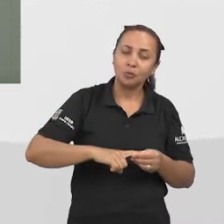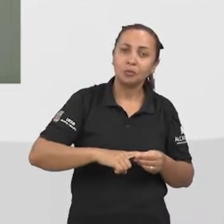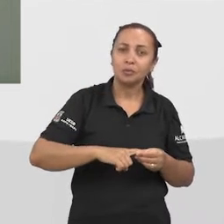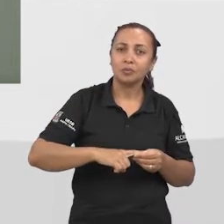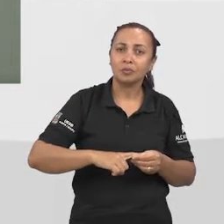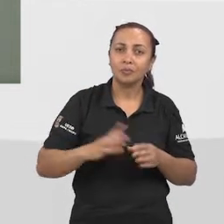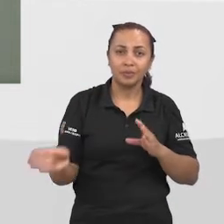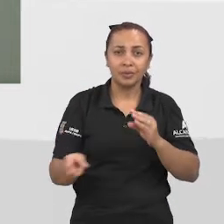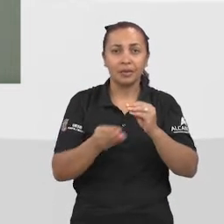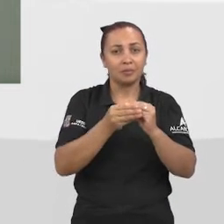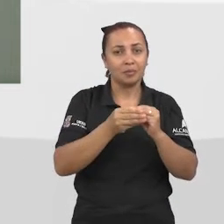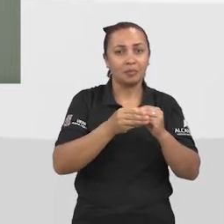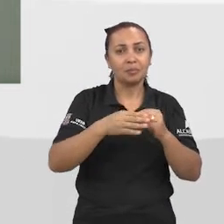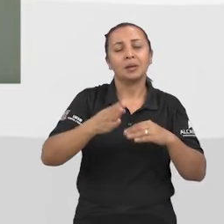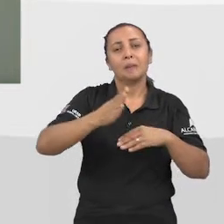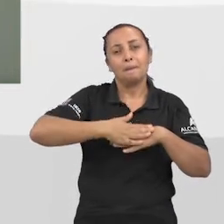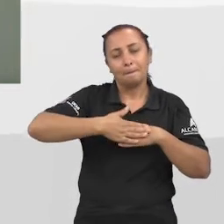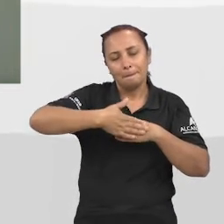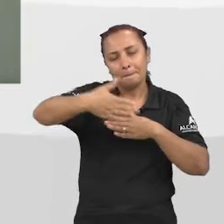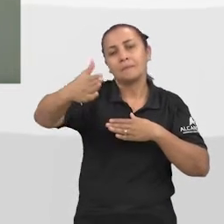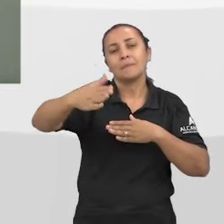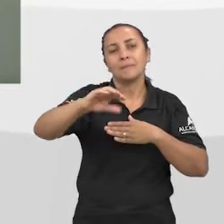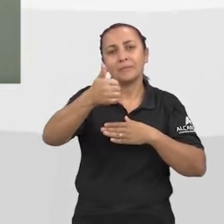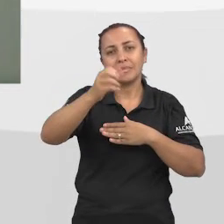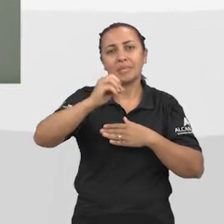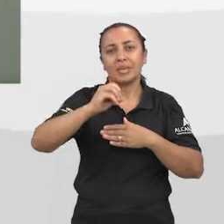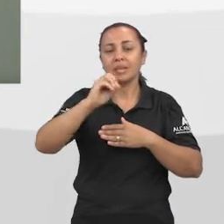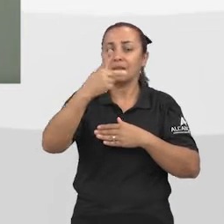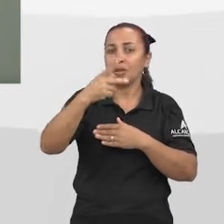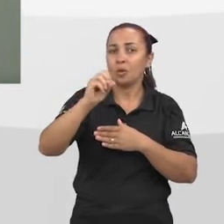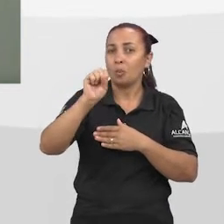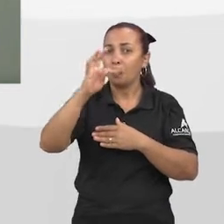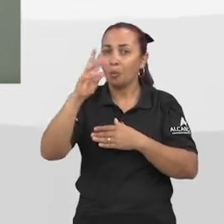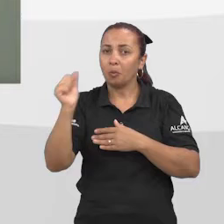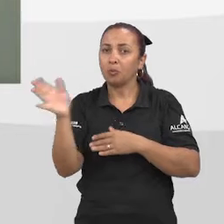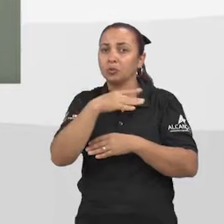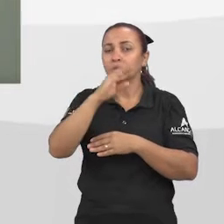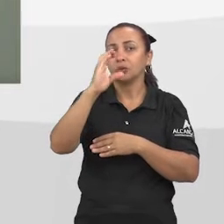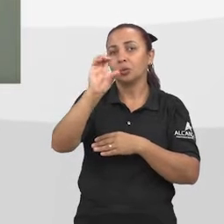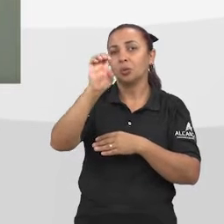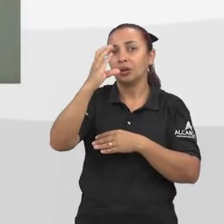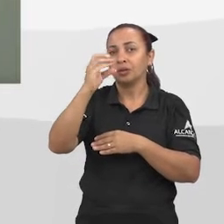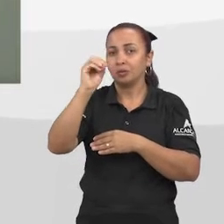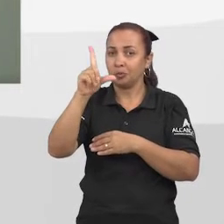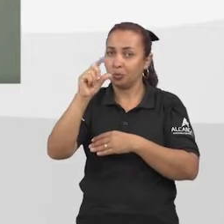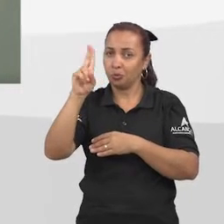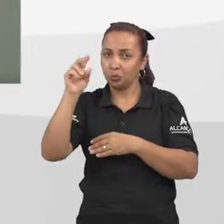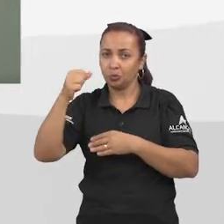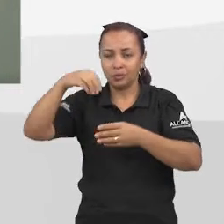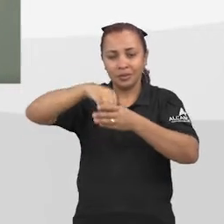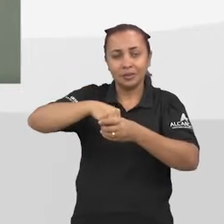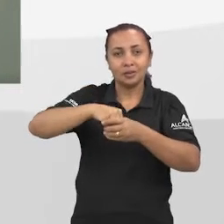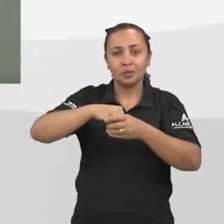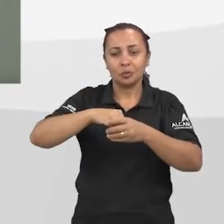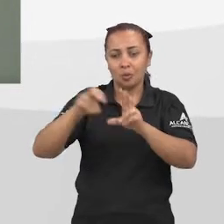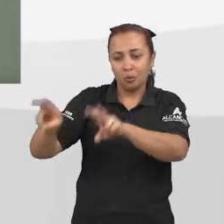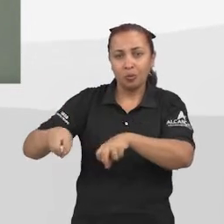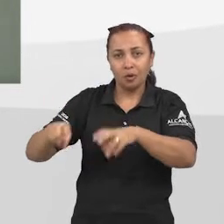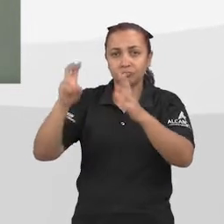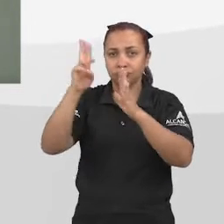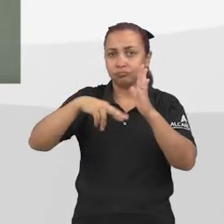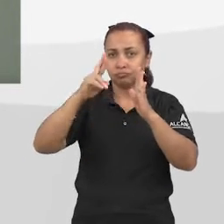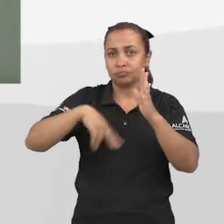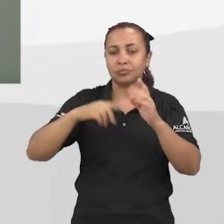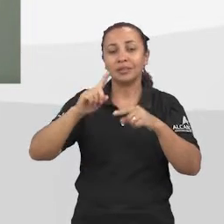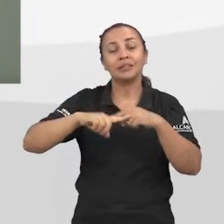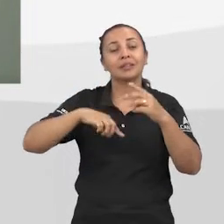poder implementar mais 10 postes do Ecoluz dentro do campus da UFRB e, mais lá